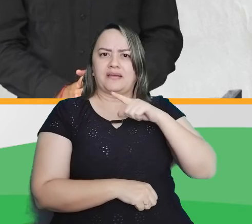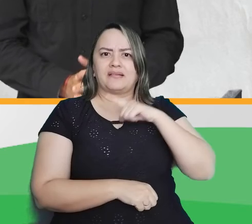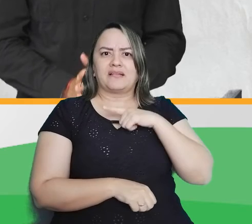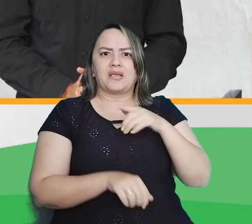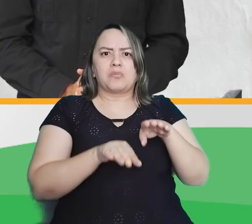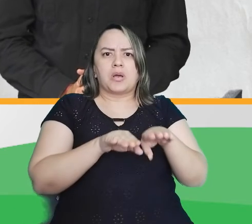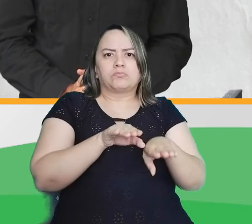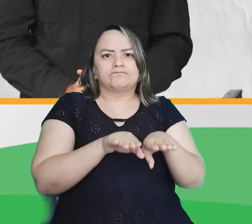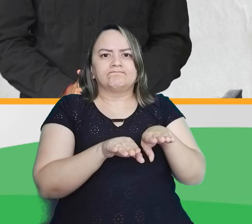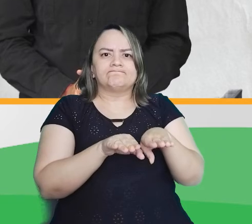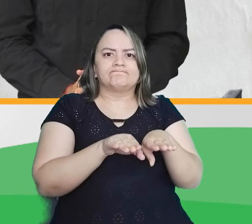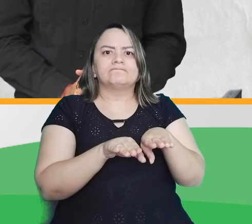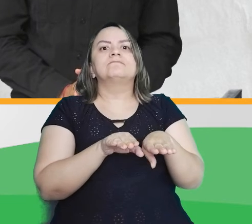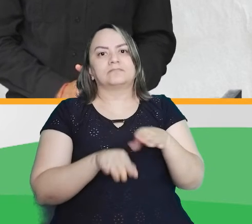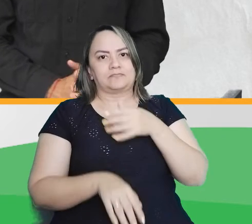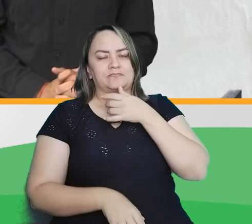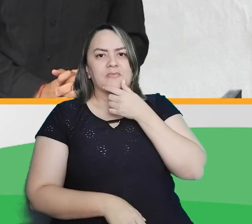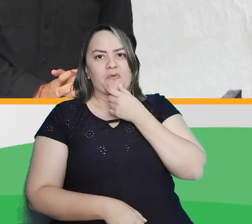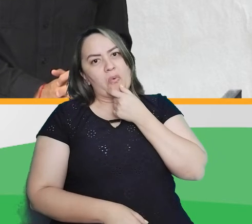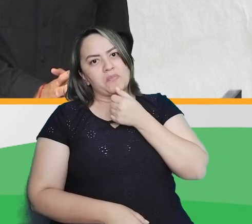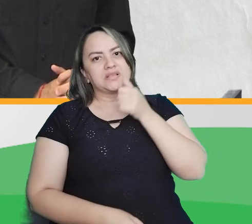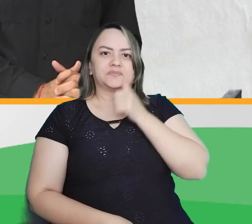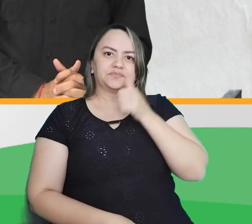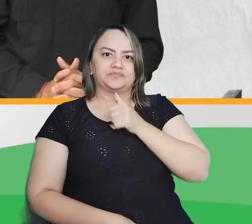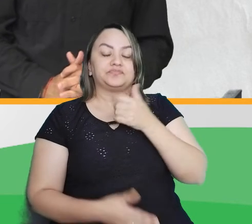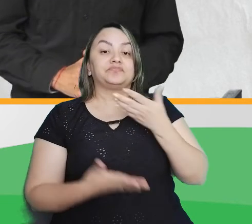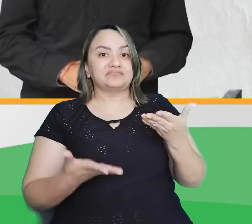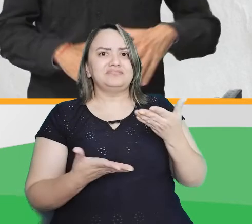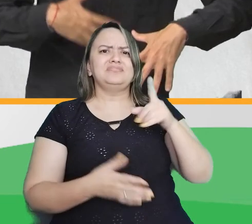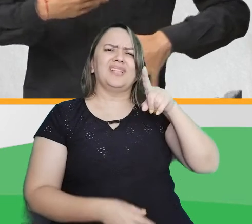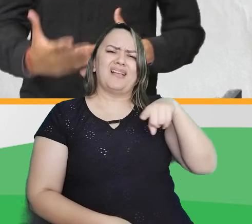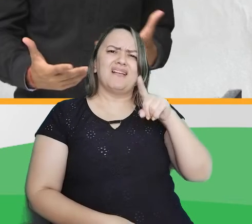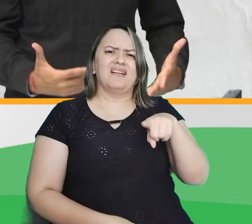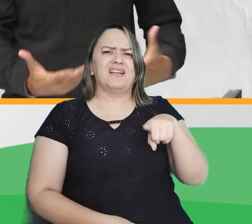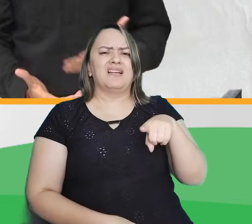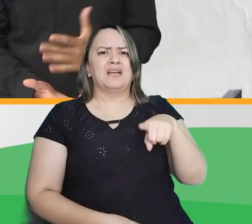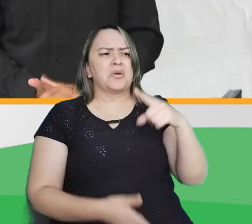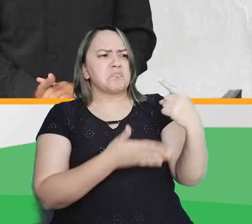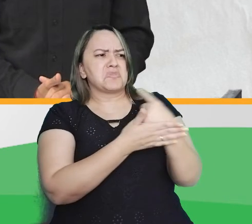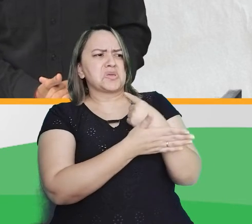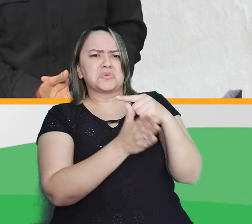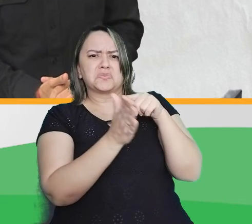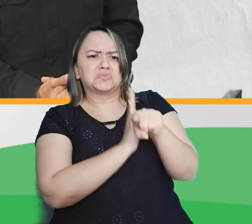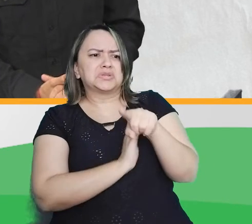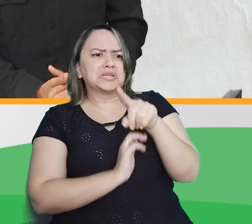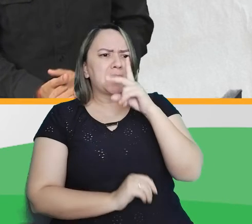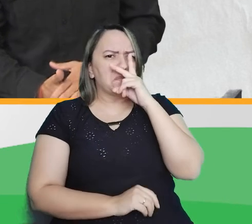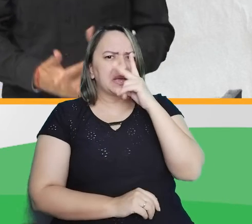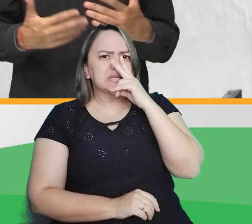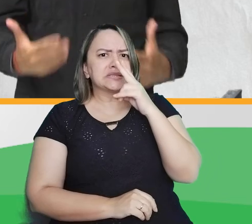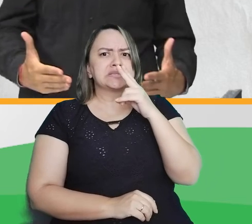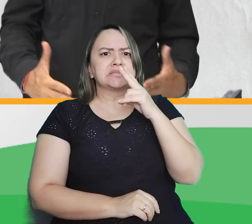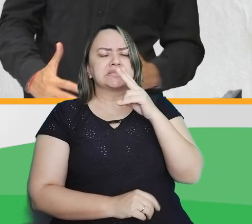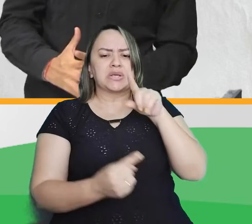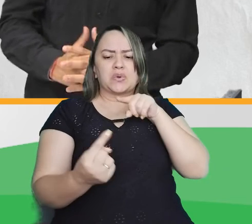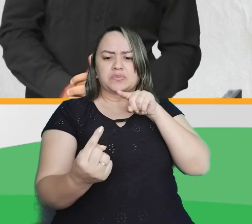mulheres? Essa é uma pergunta quase capciosa, ou seja, uma pergunta quase que tem a intenção de confundir. É claro